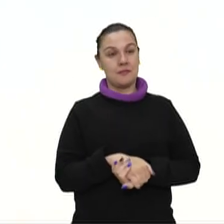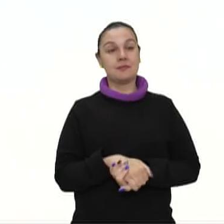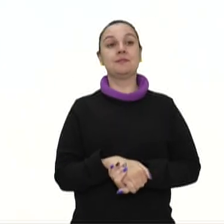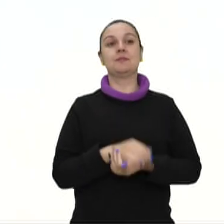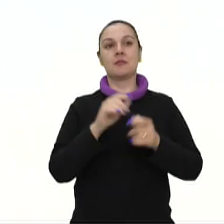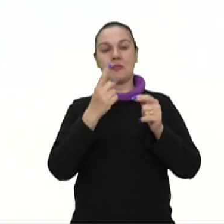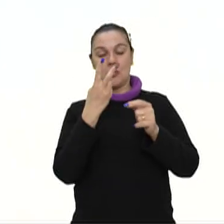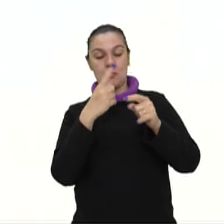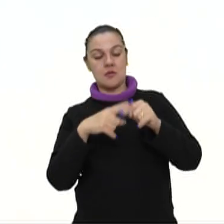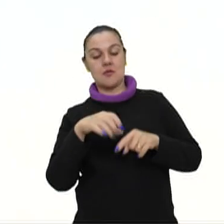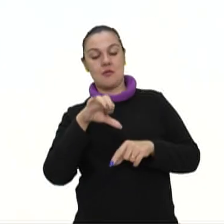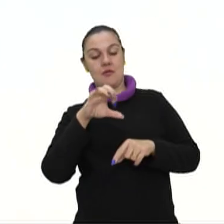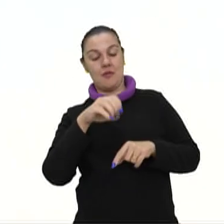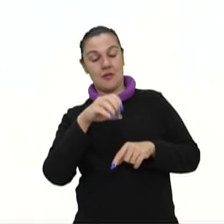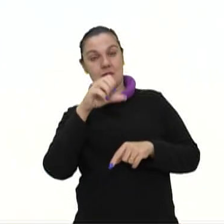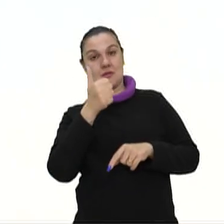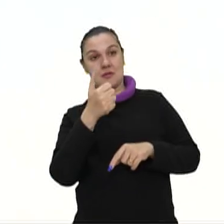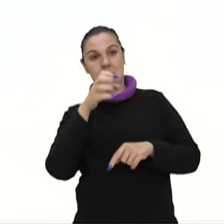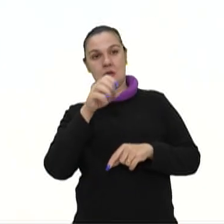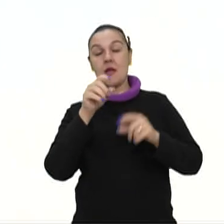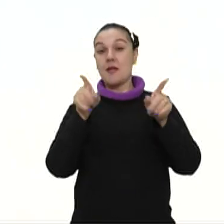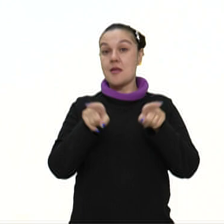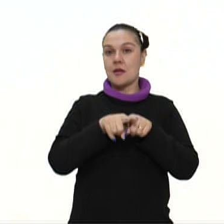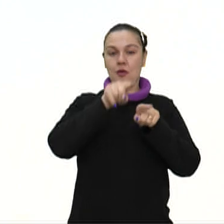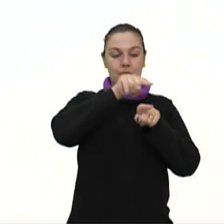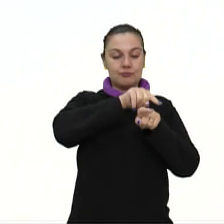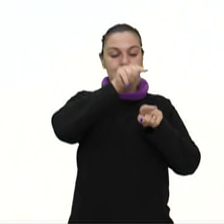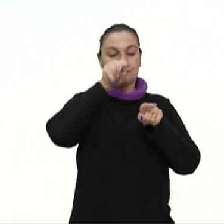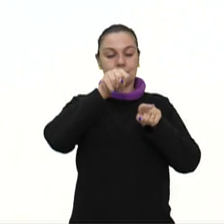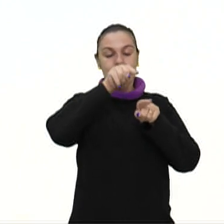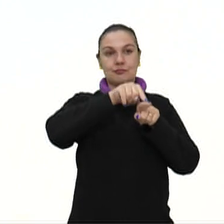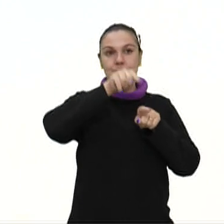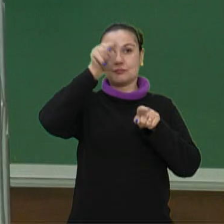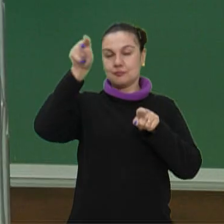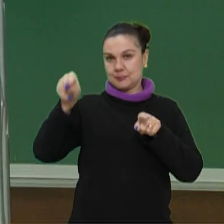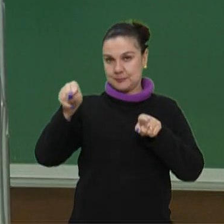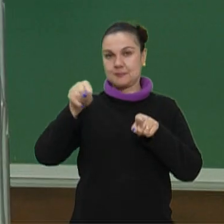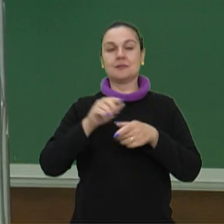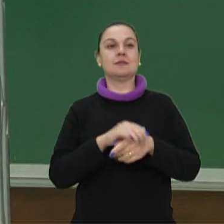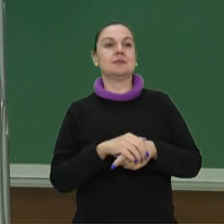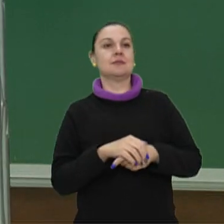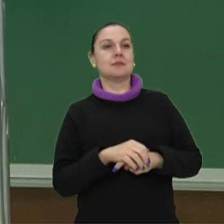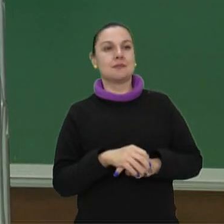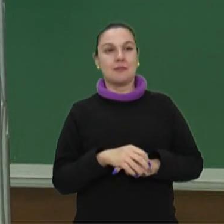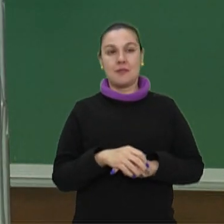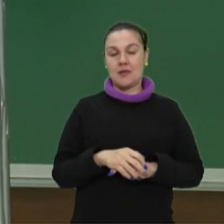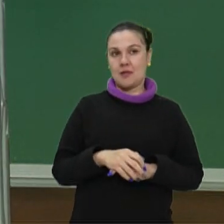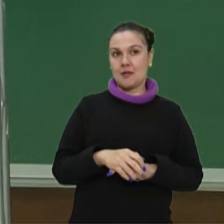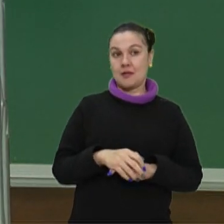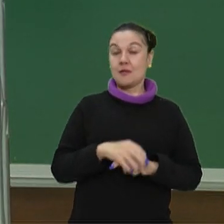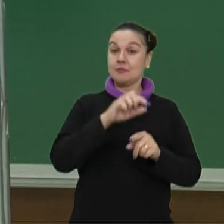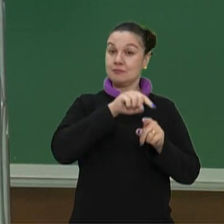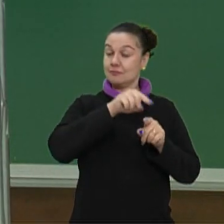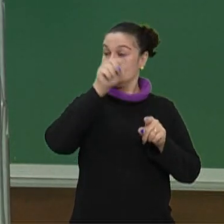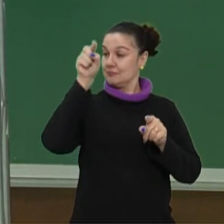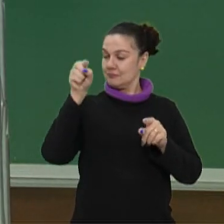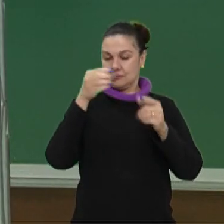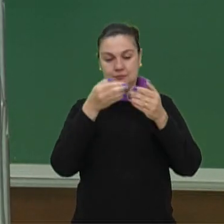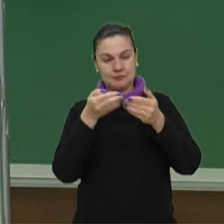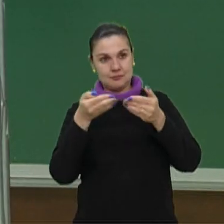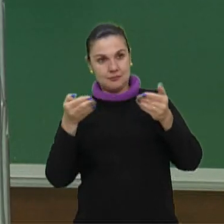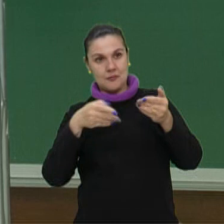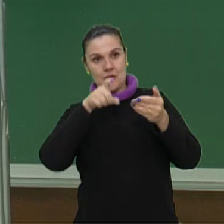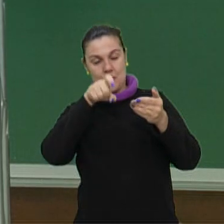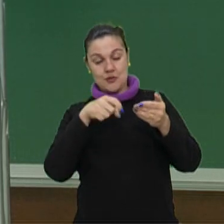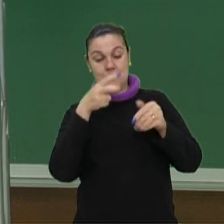vezes 90, 180. E aqui eu faço a distributiva, olha, x vezes x, x ao quadrado, x vezes menos 3,